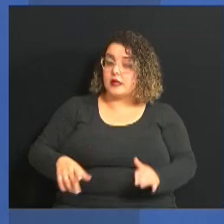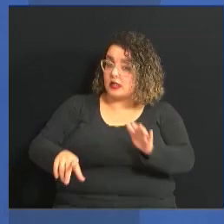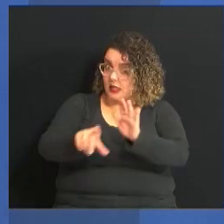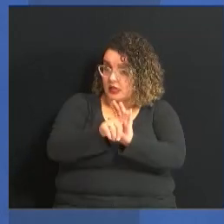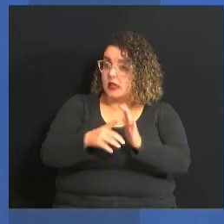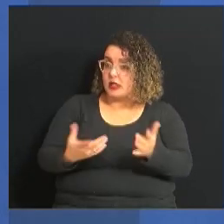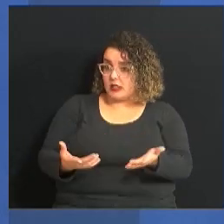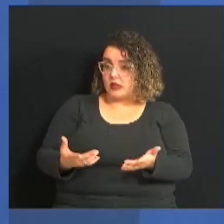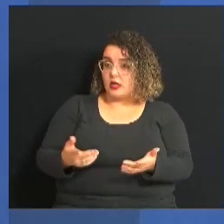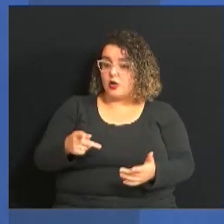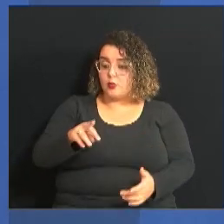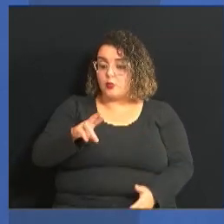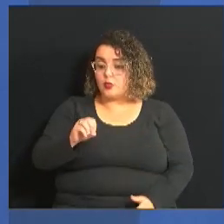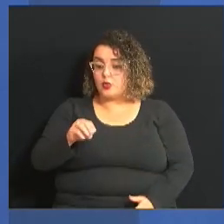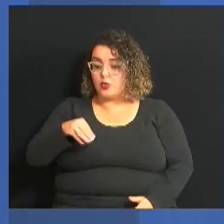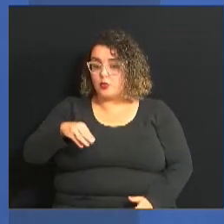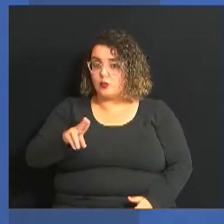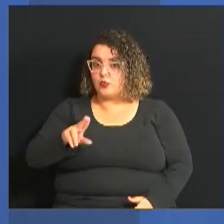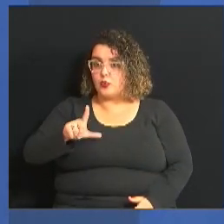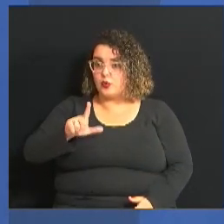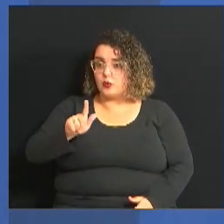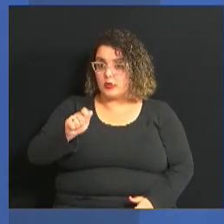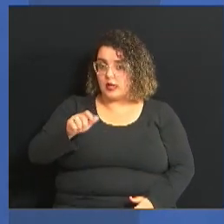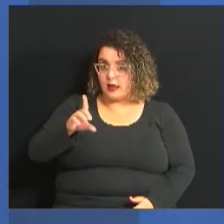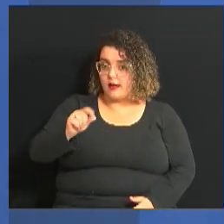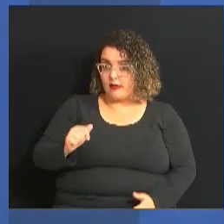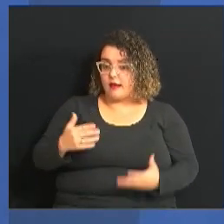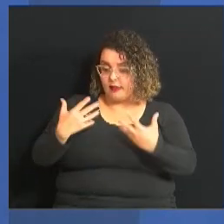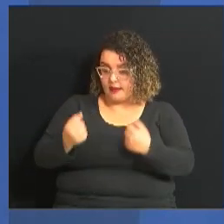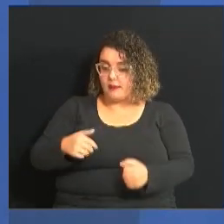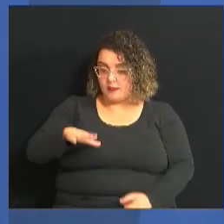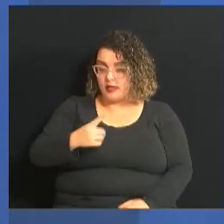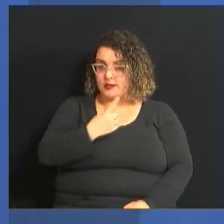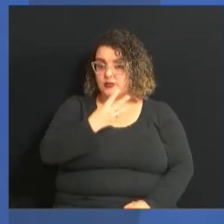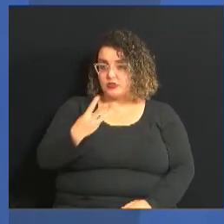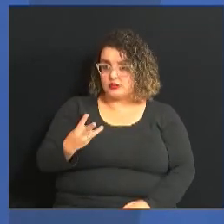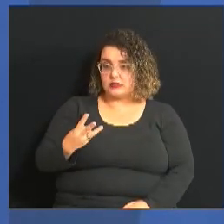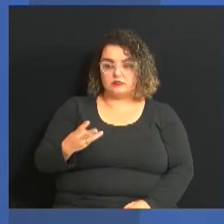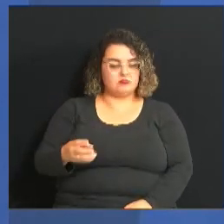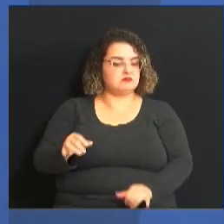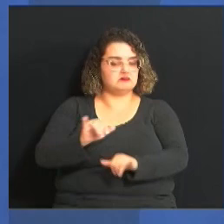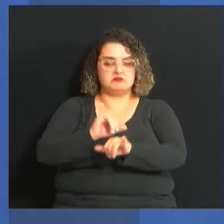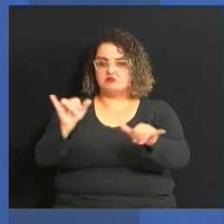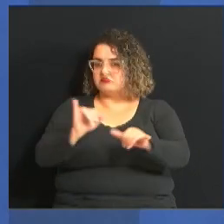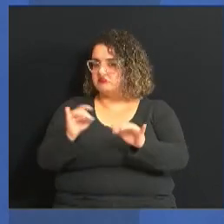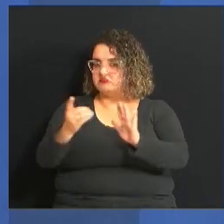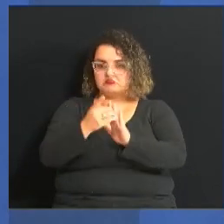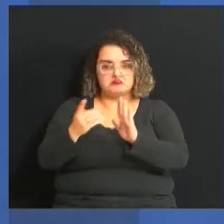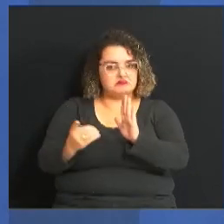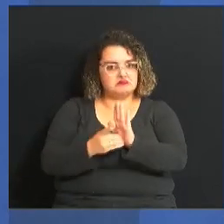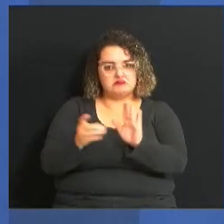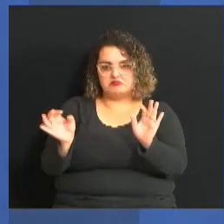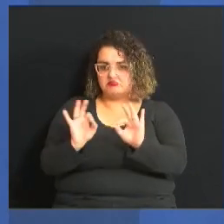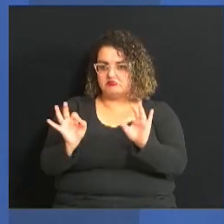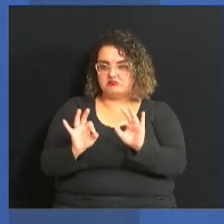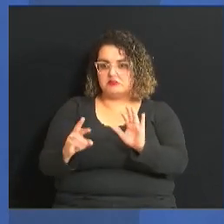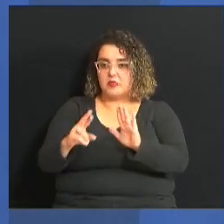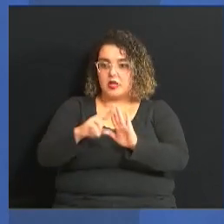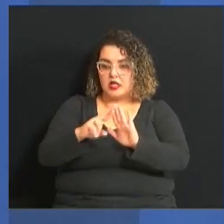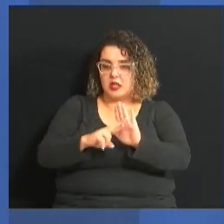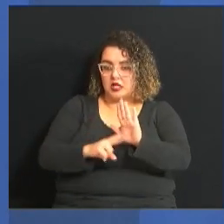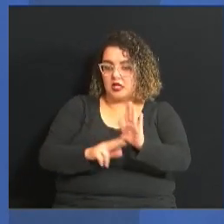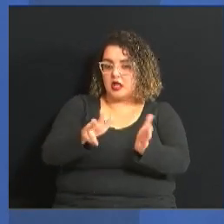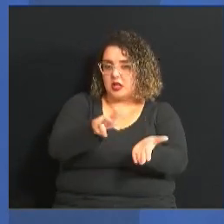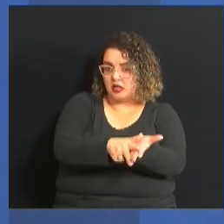tenha sido promulgada a mais de 13 anos até o momento não foi expedido um decreto que regulamente a